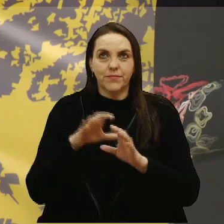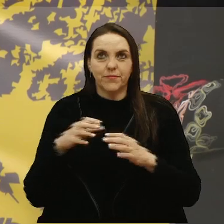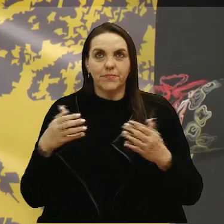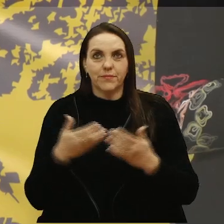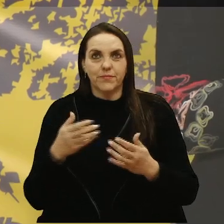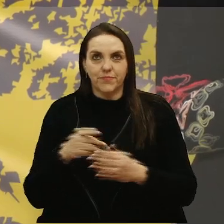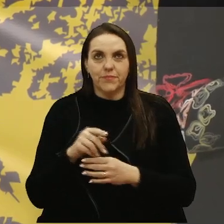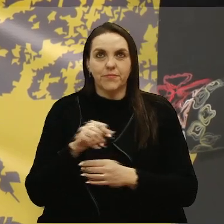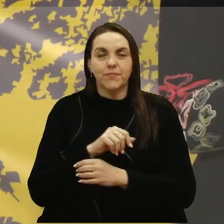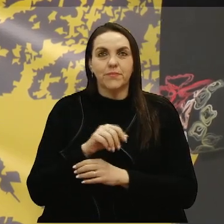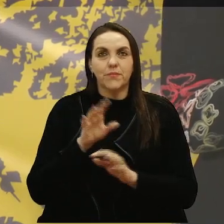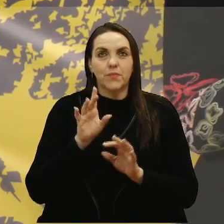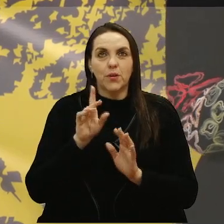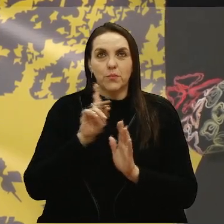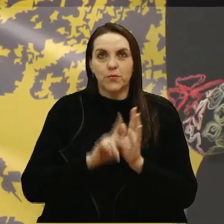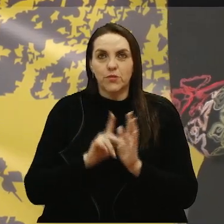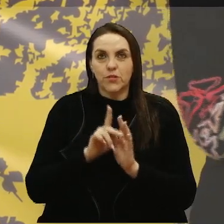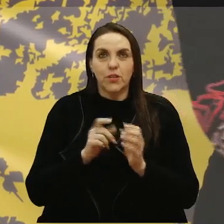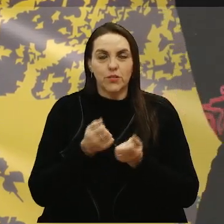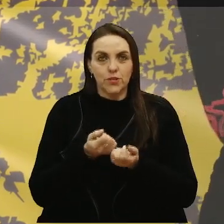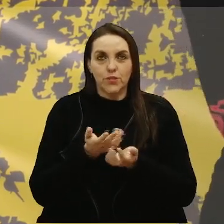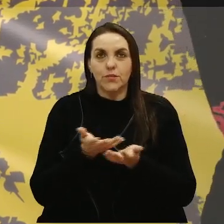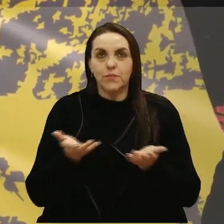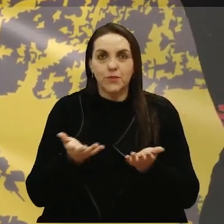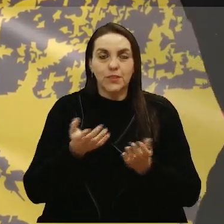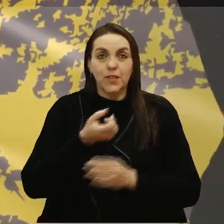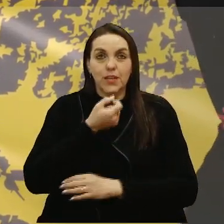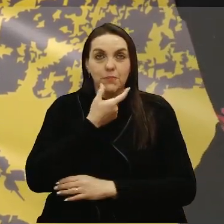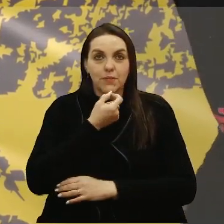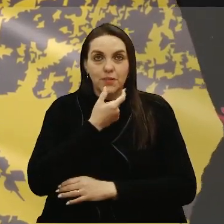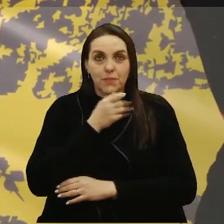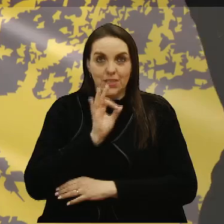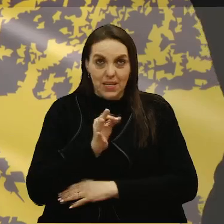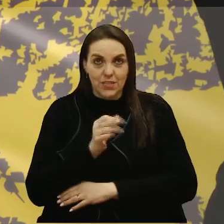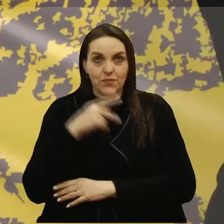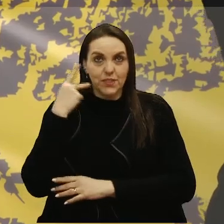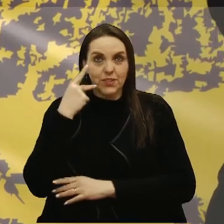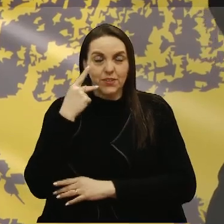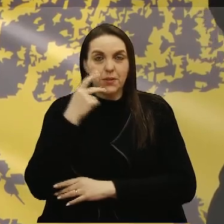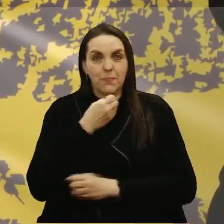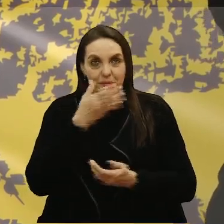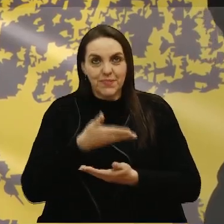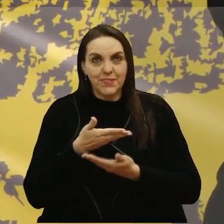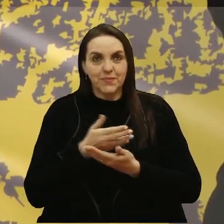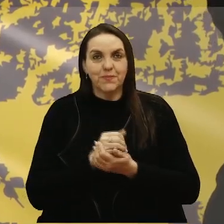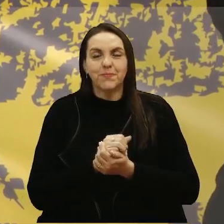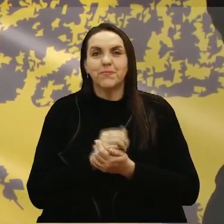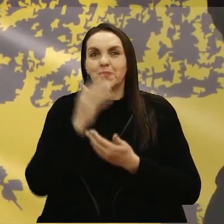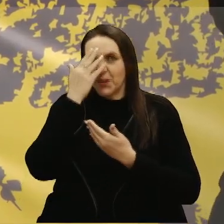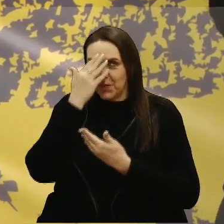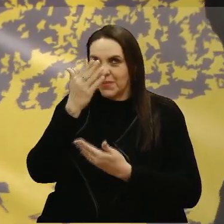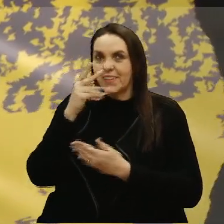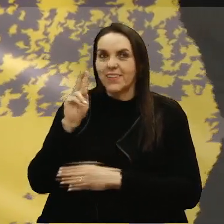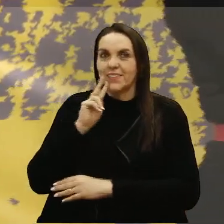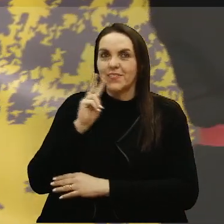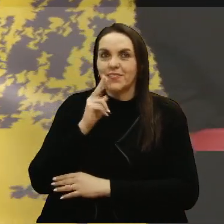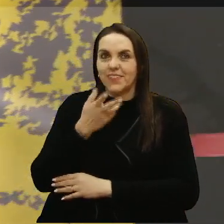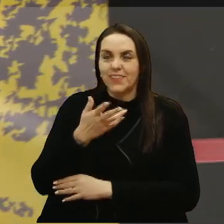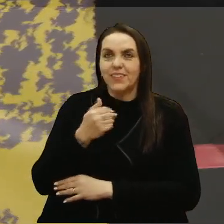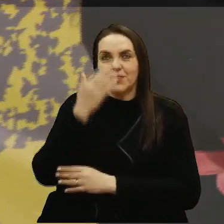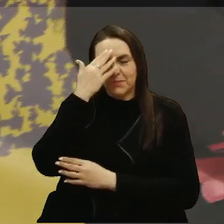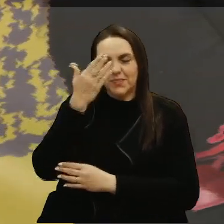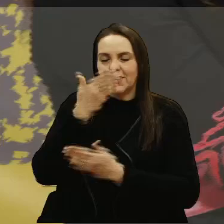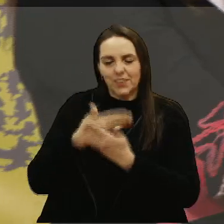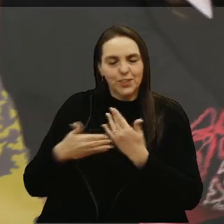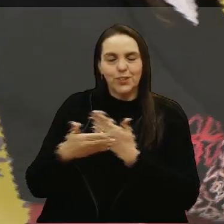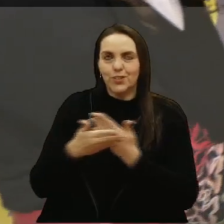sobre um projeto de distribuição de medicamentos. É isso, vereador? Bem-vindo. Obrigado, Viviane. Obrigado a todos